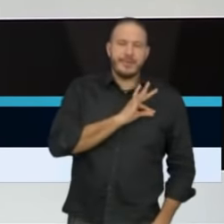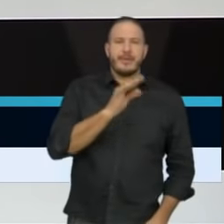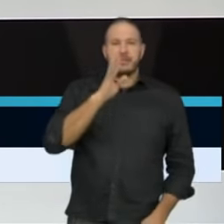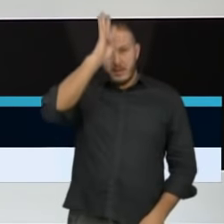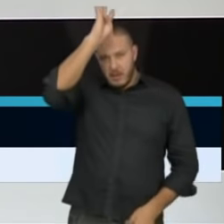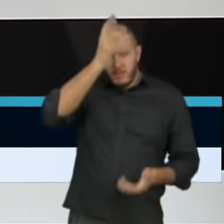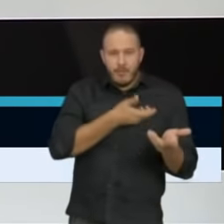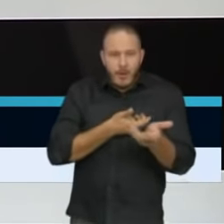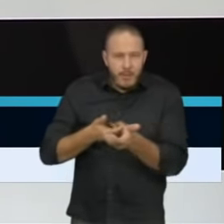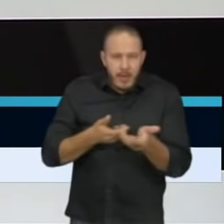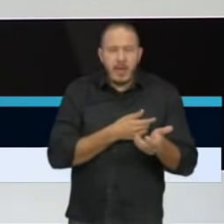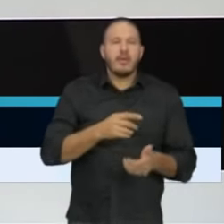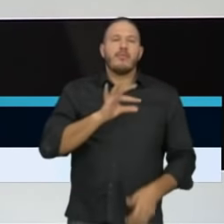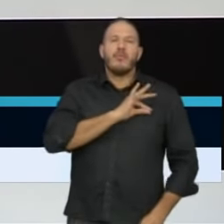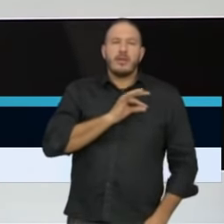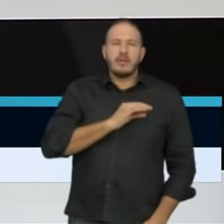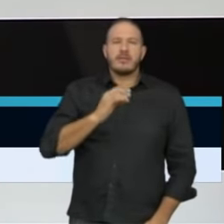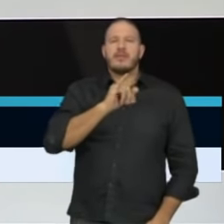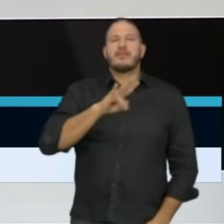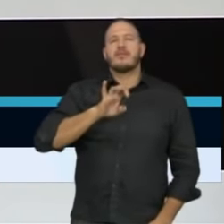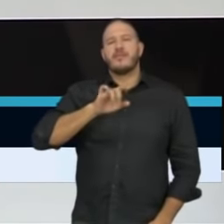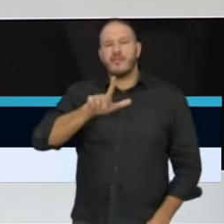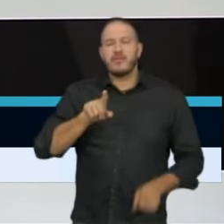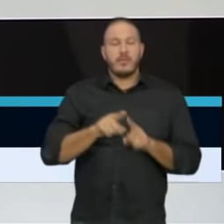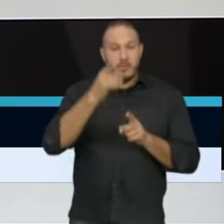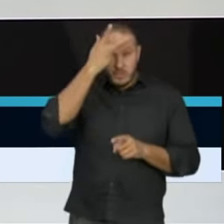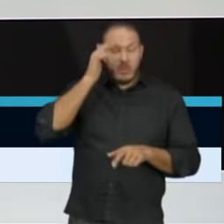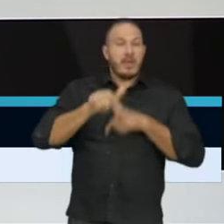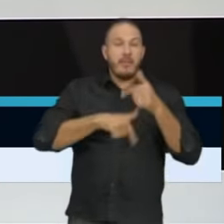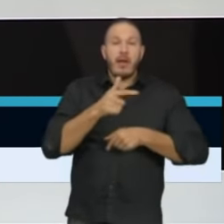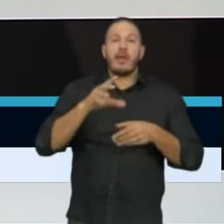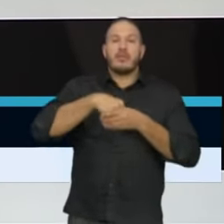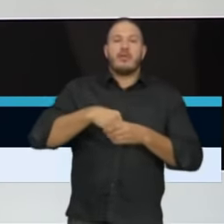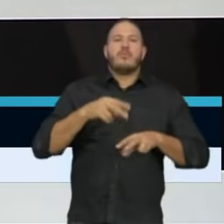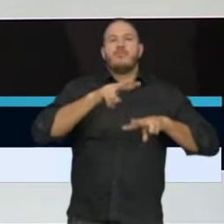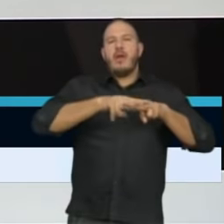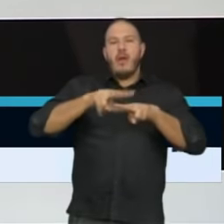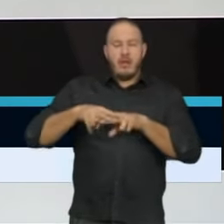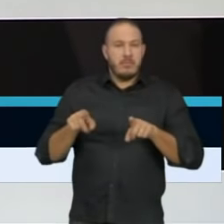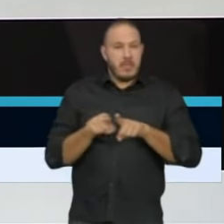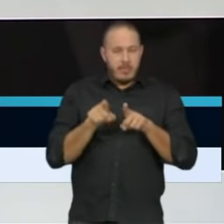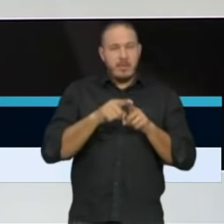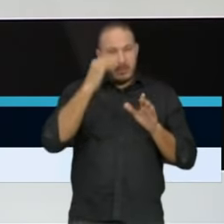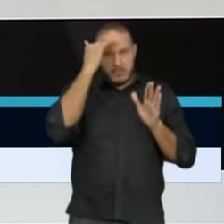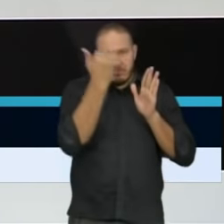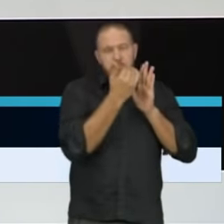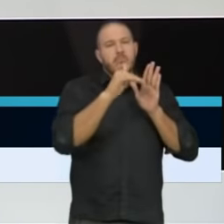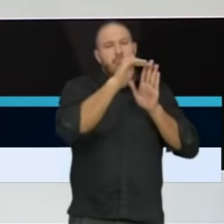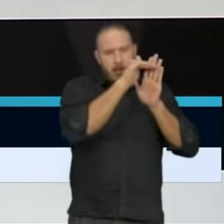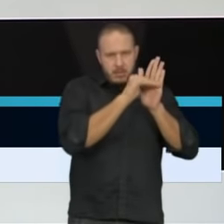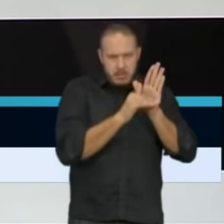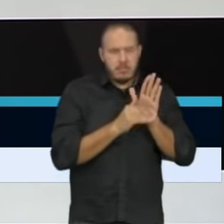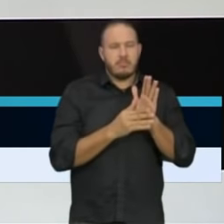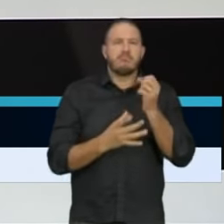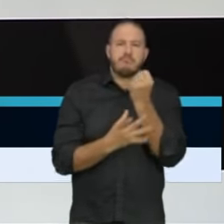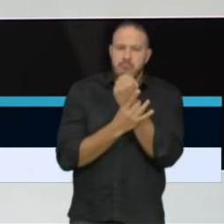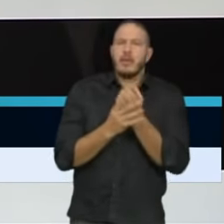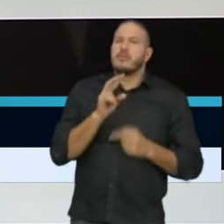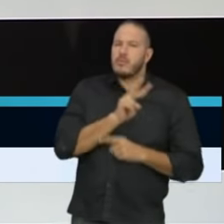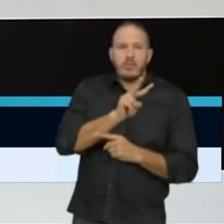Polícia Civil, Polícia Científica e agentes penitenciários, e também medidas preventivas. Nós temos que manter e estamos fazendo a segurança pública